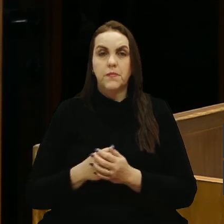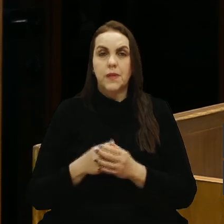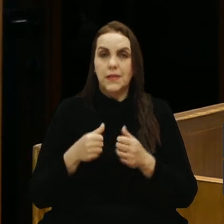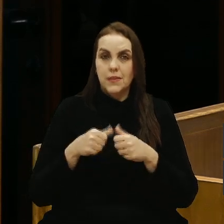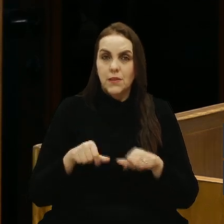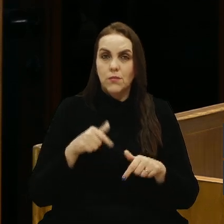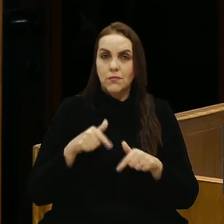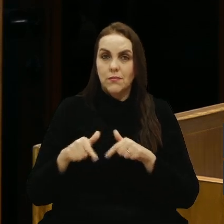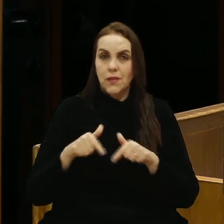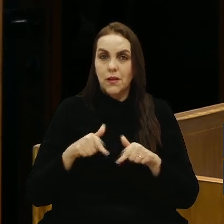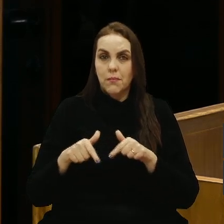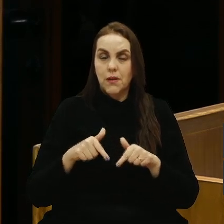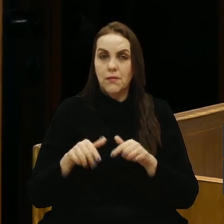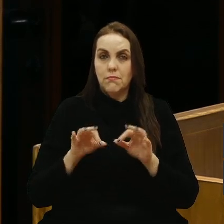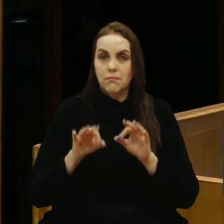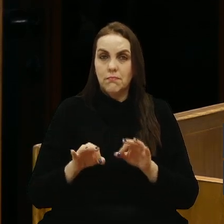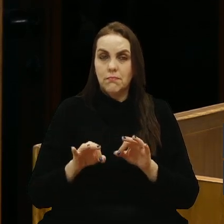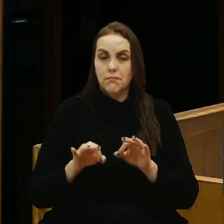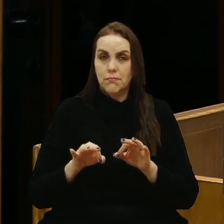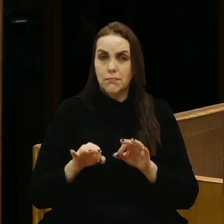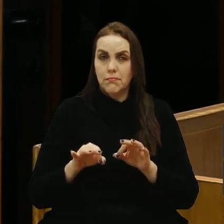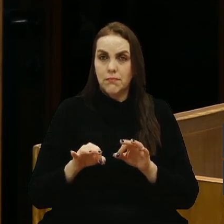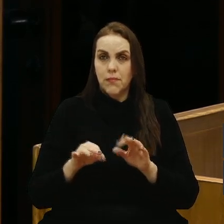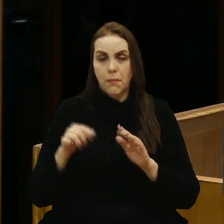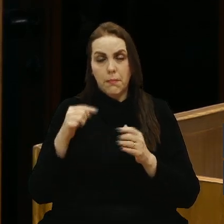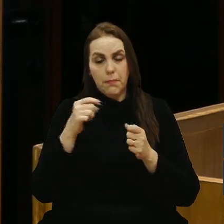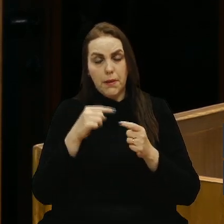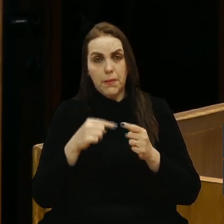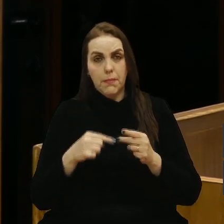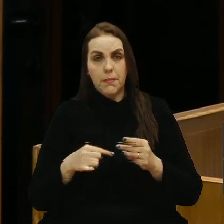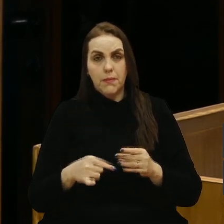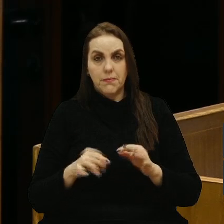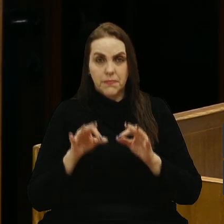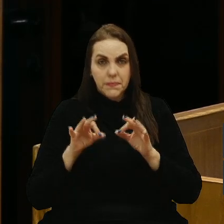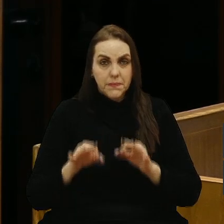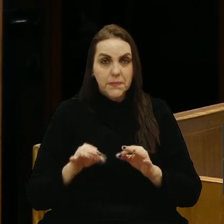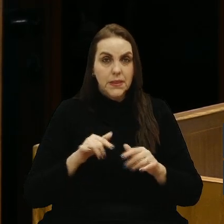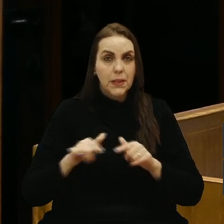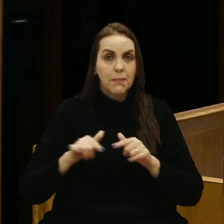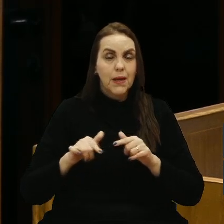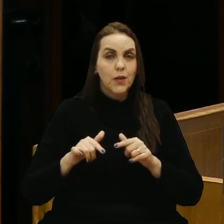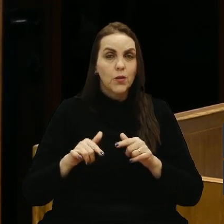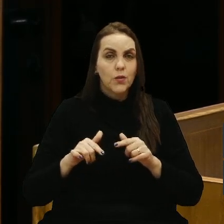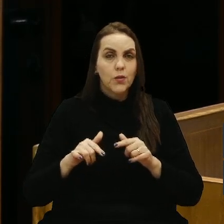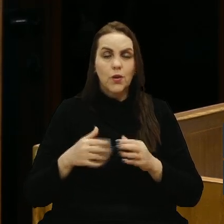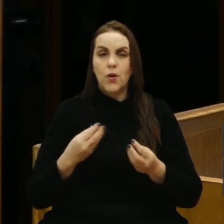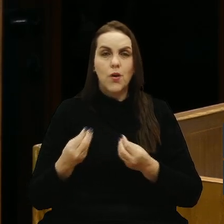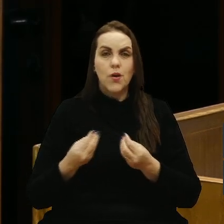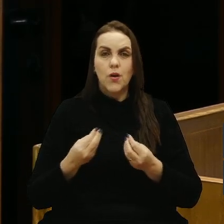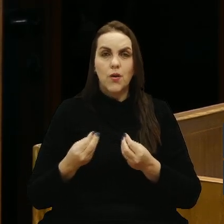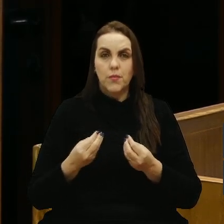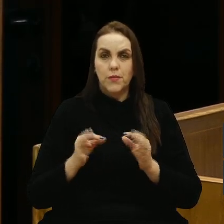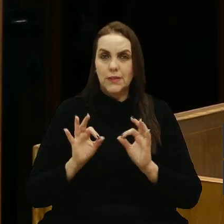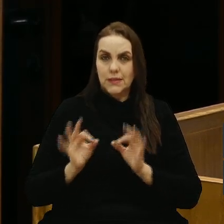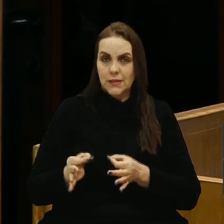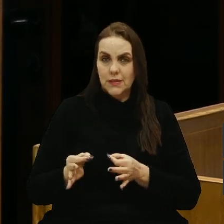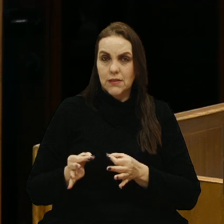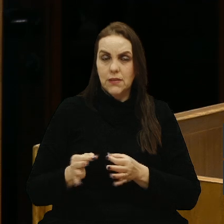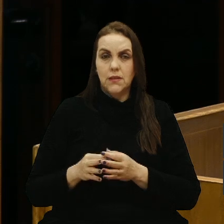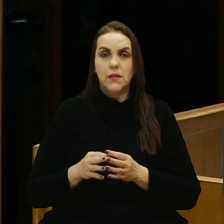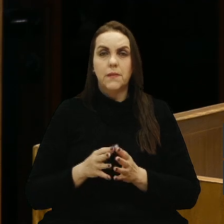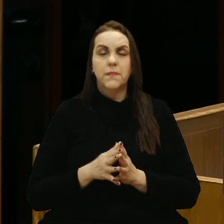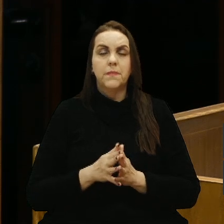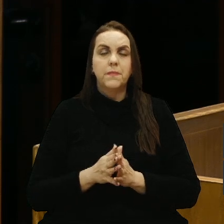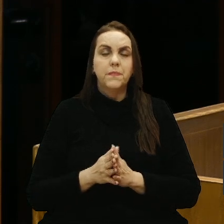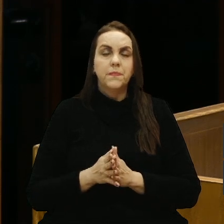estão trabalhando nas condições adequadas. E quando eu digo condições adequadas, nobres